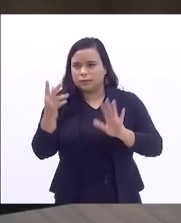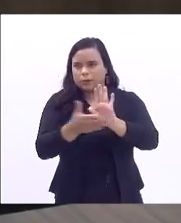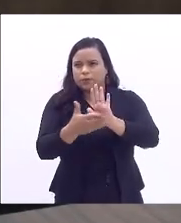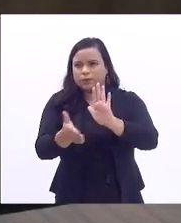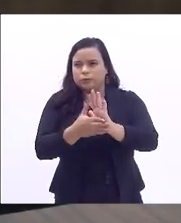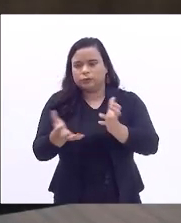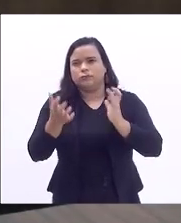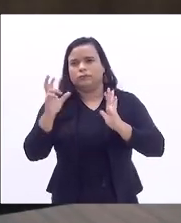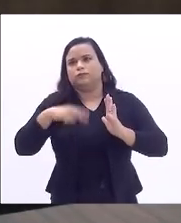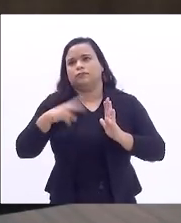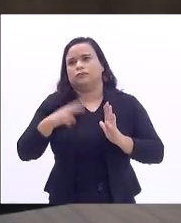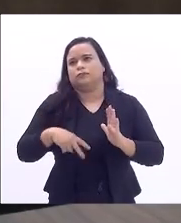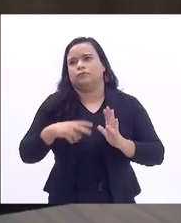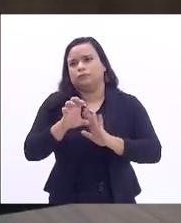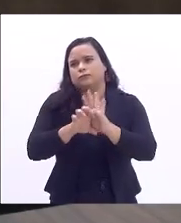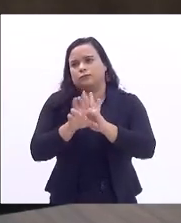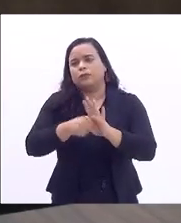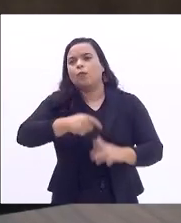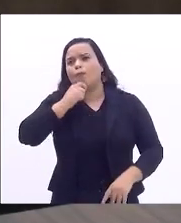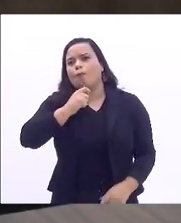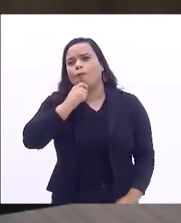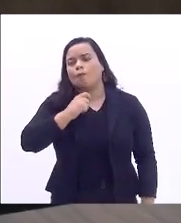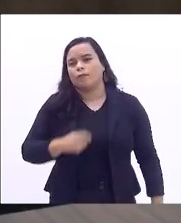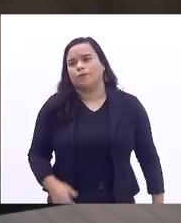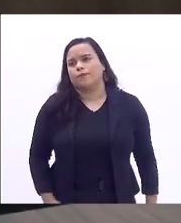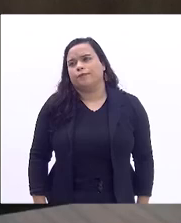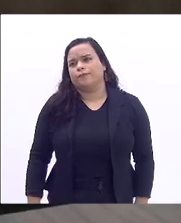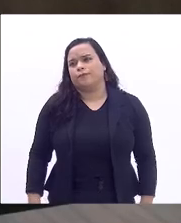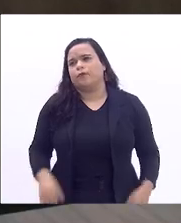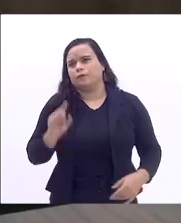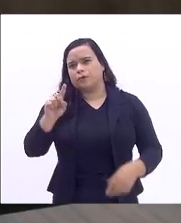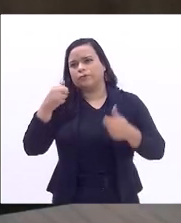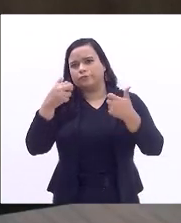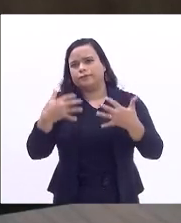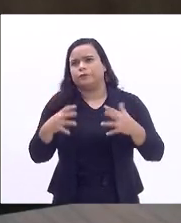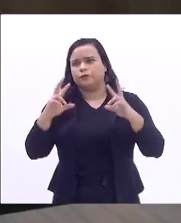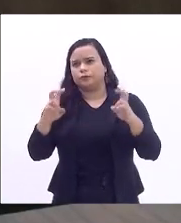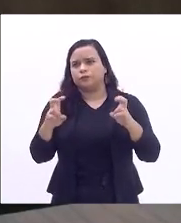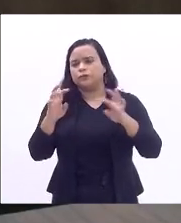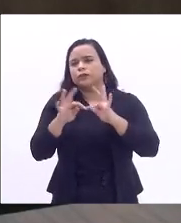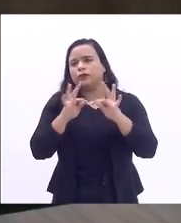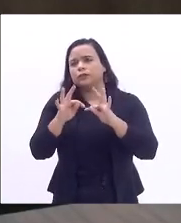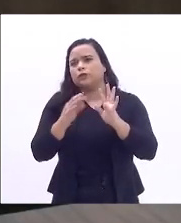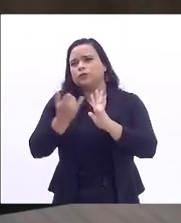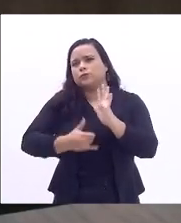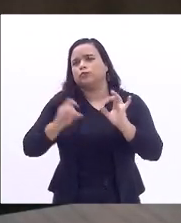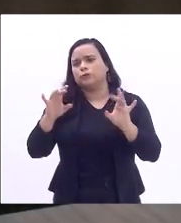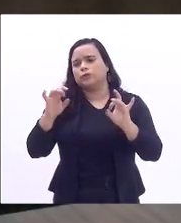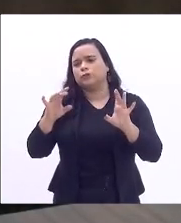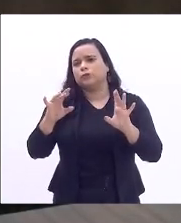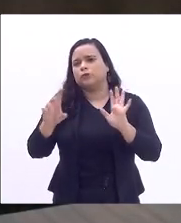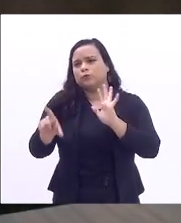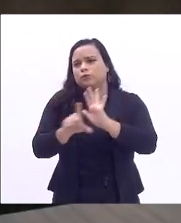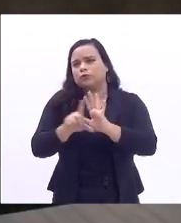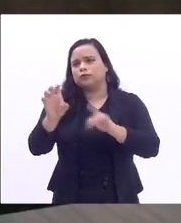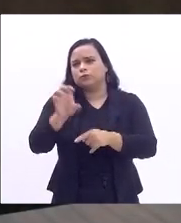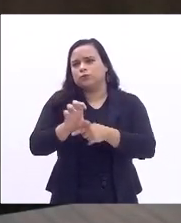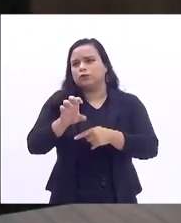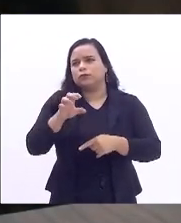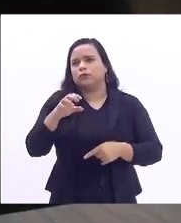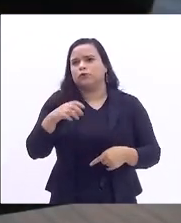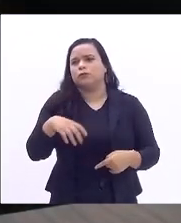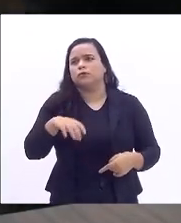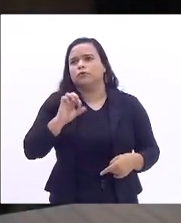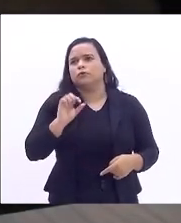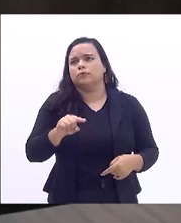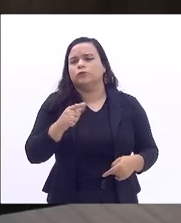proposta sem emenda que dispõe sobre a extensão tratamento tributário especial previsto na lei estadual